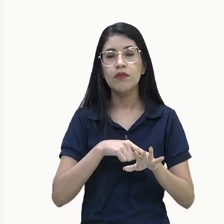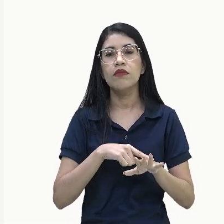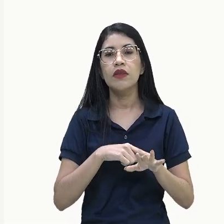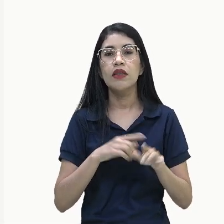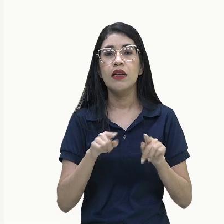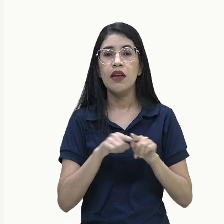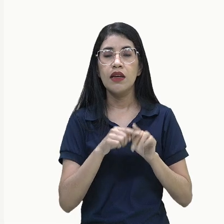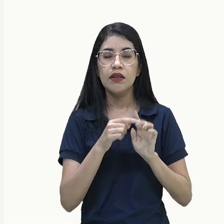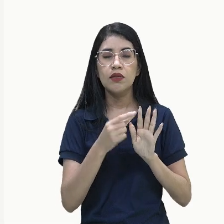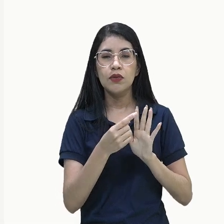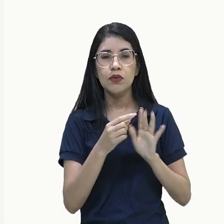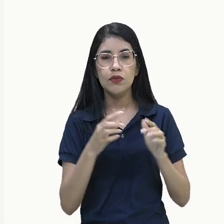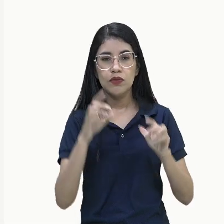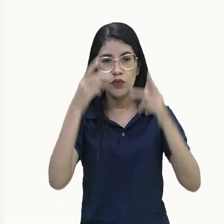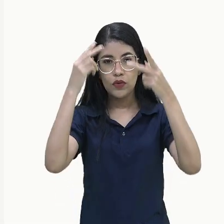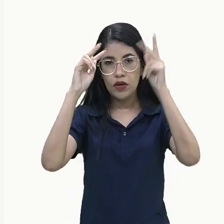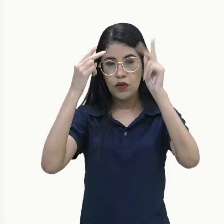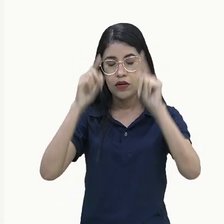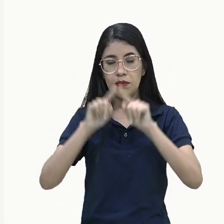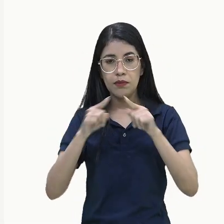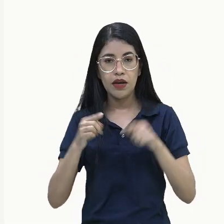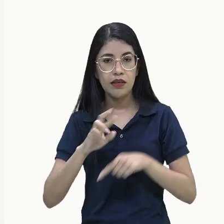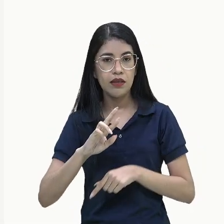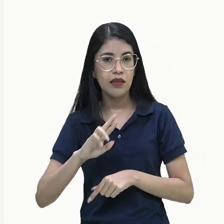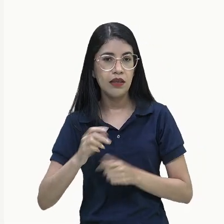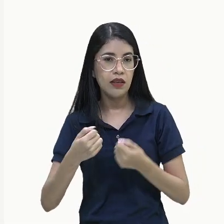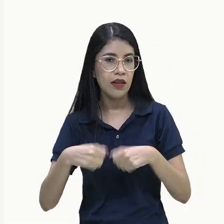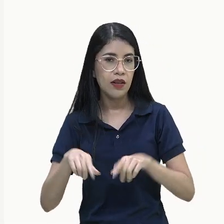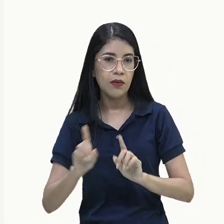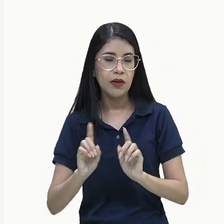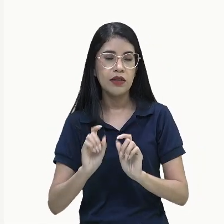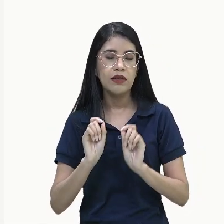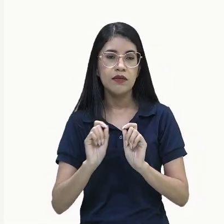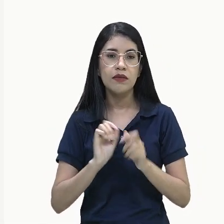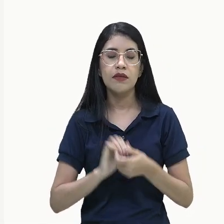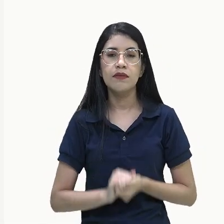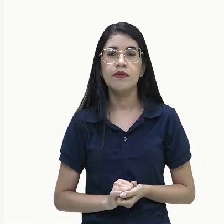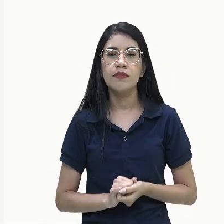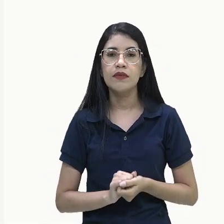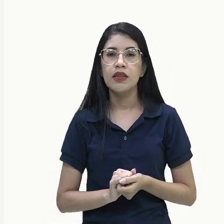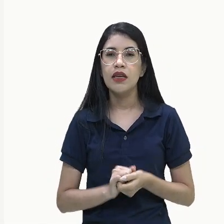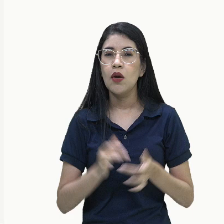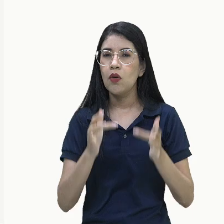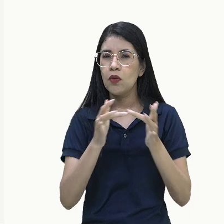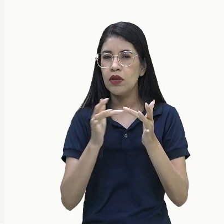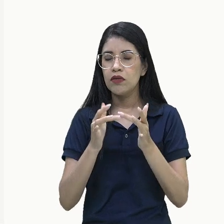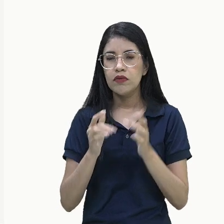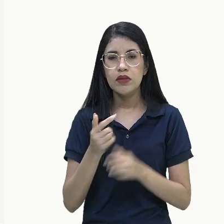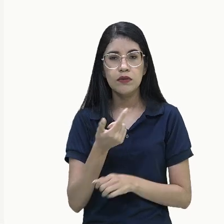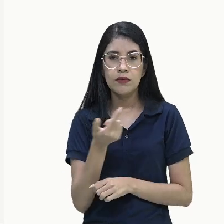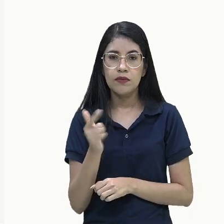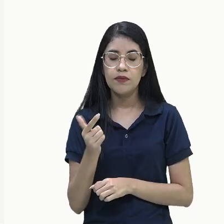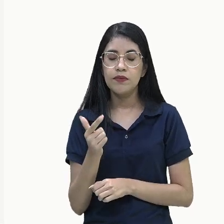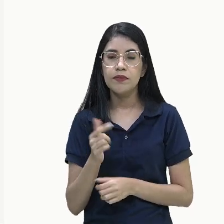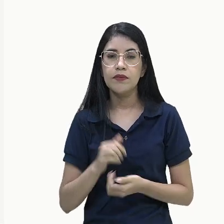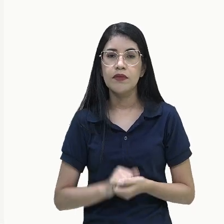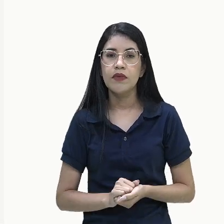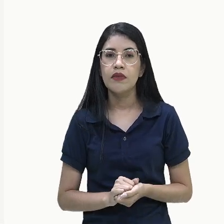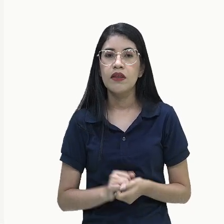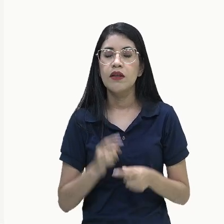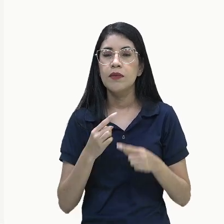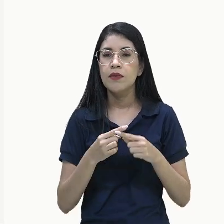neurônios, mas que não é necessário, não ocorre contato físico, ok? Porque